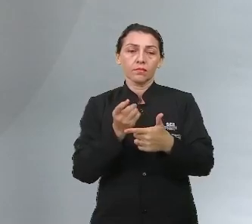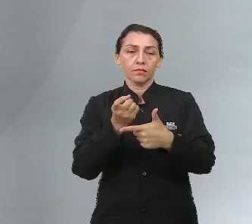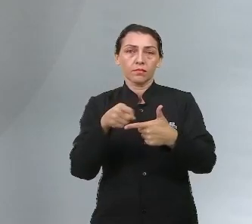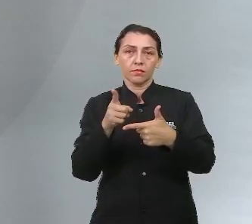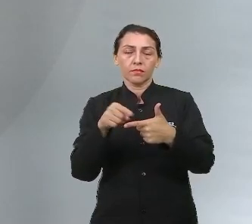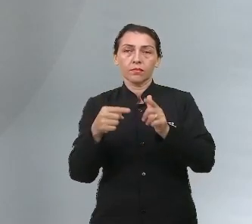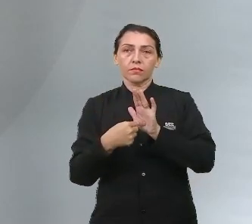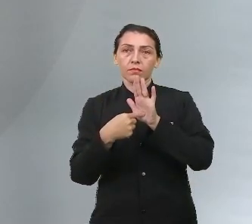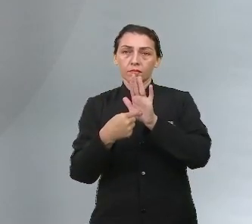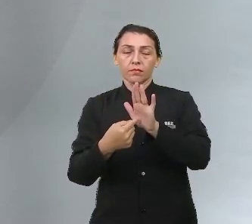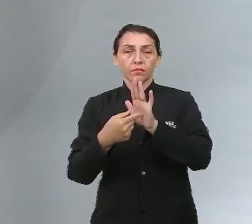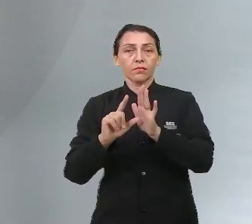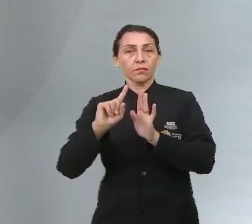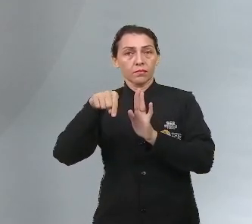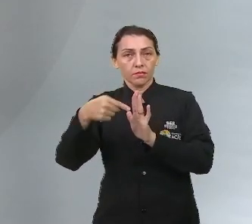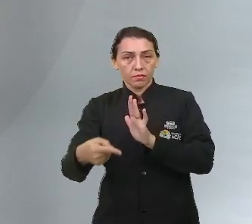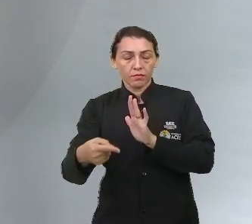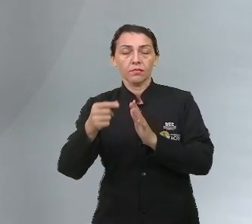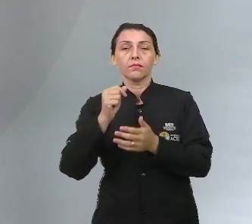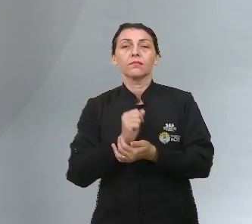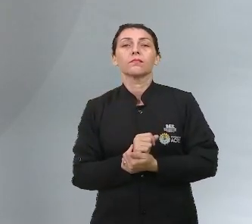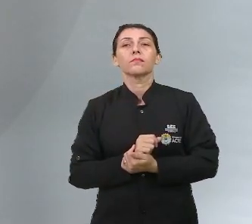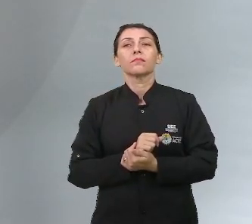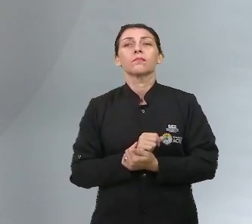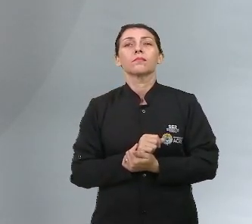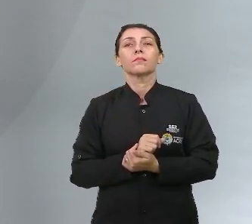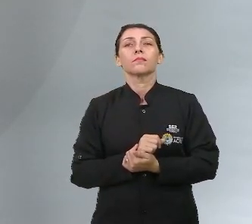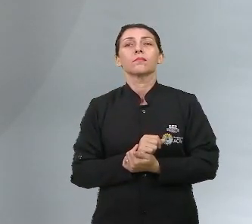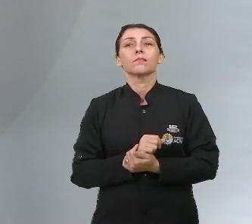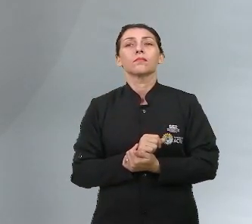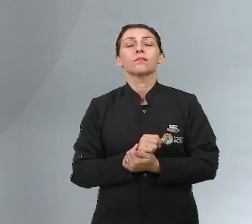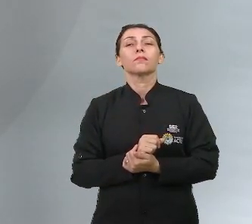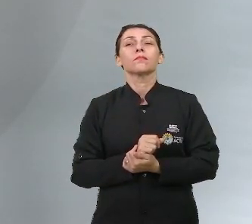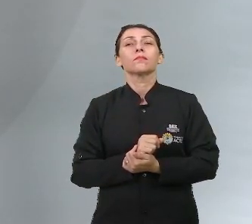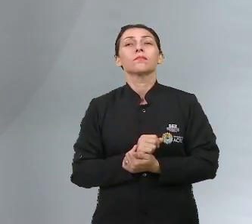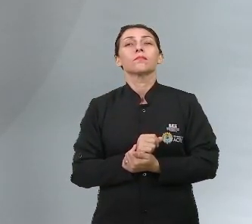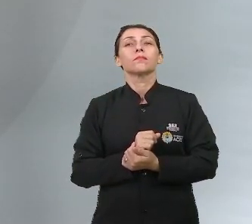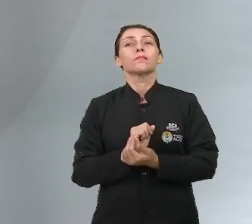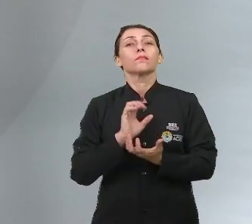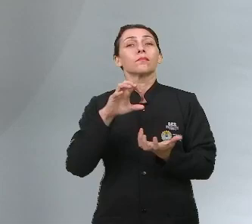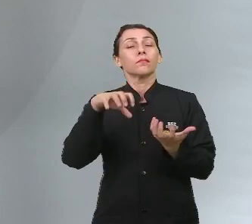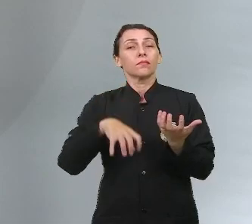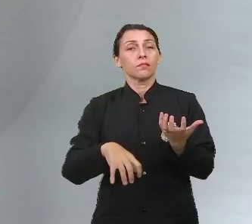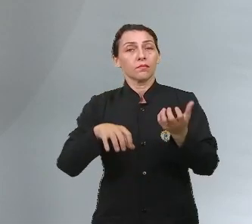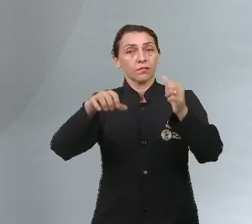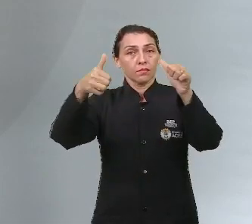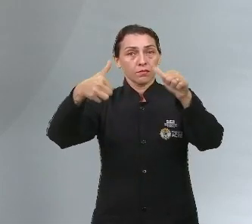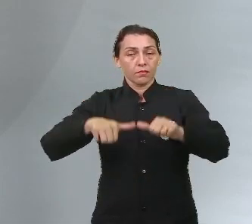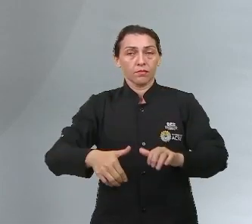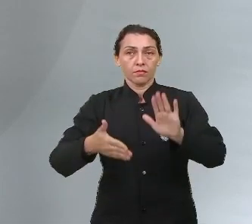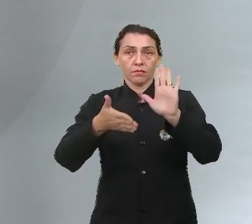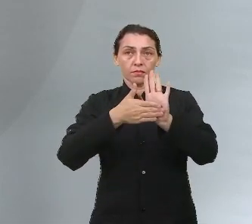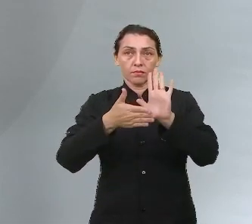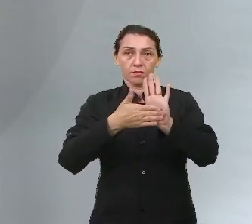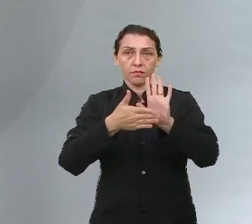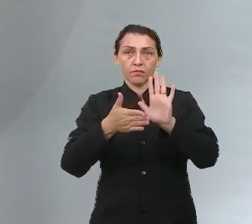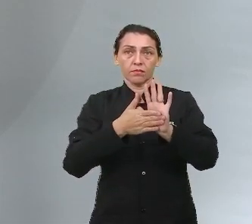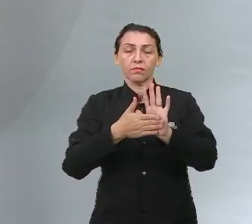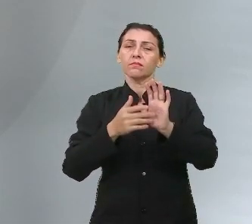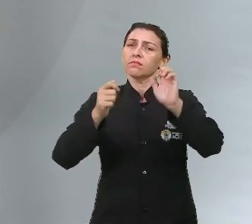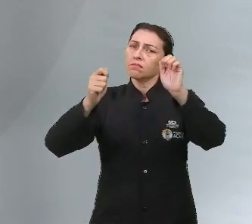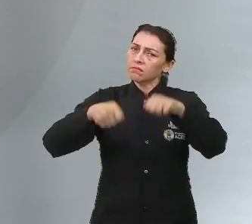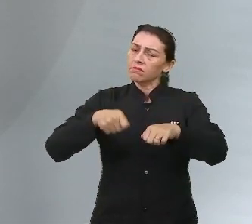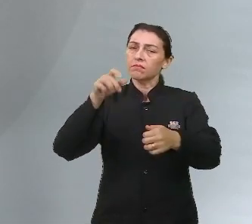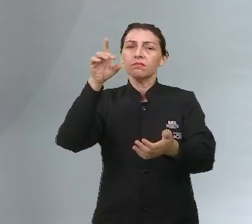ser apresentado posteriormente, e elas vão para o Senado, para que o Senado avalie as propostas de intervenção para ver se é